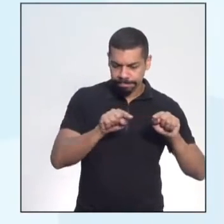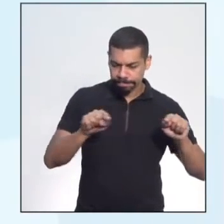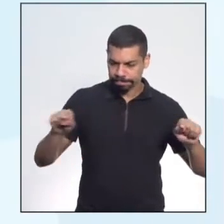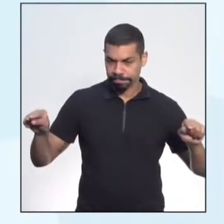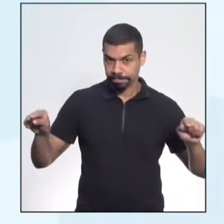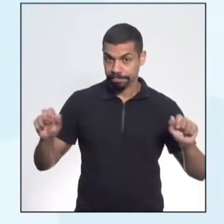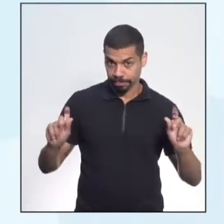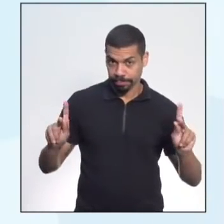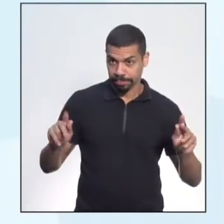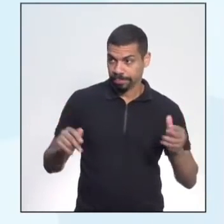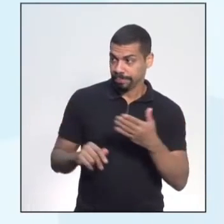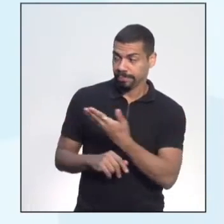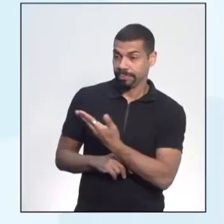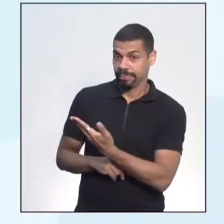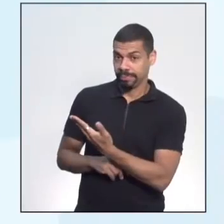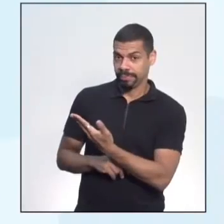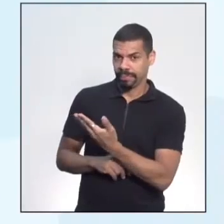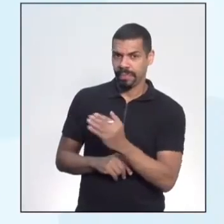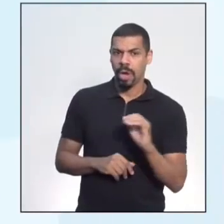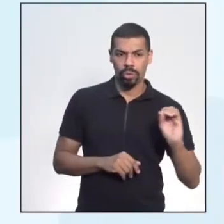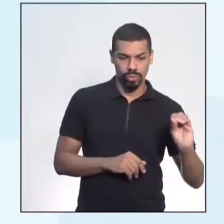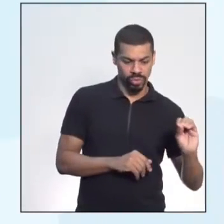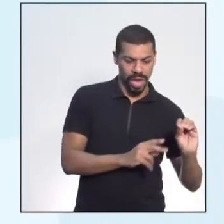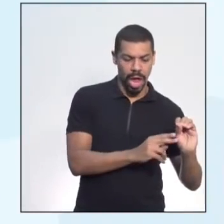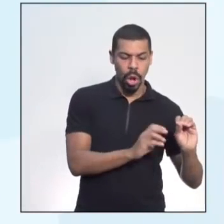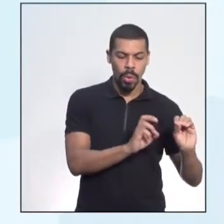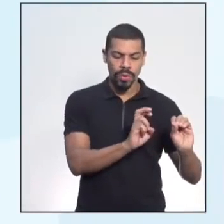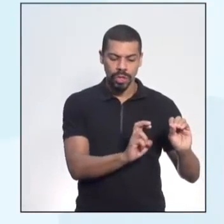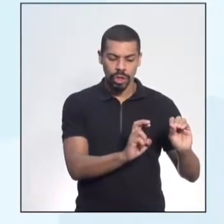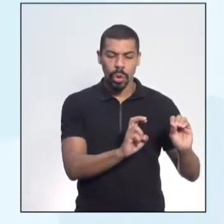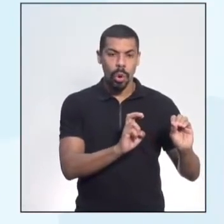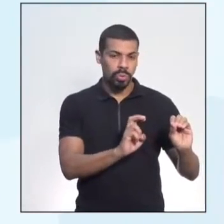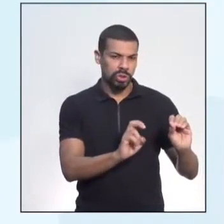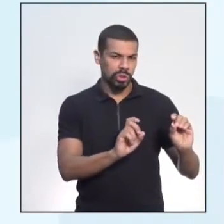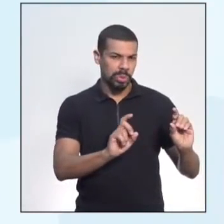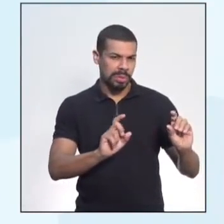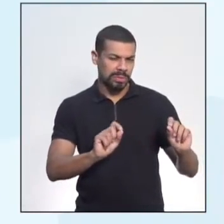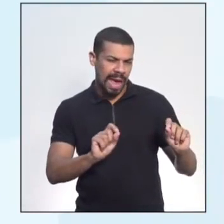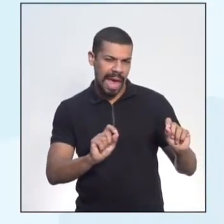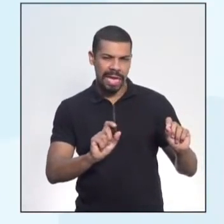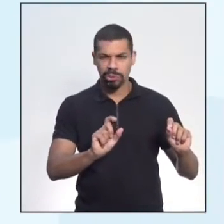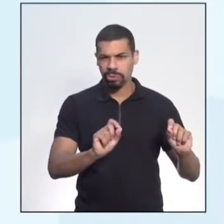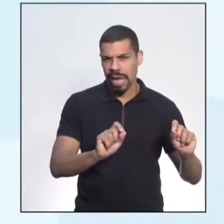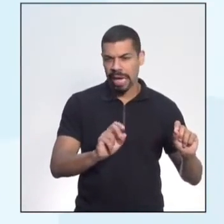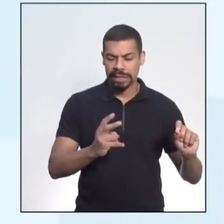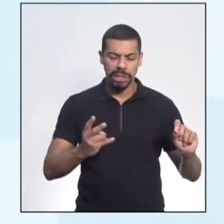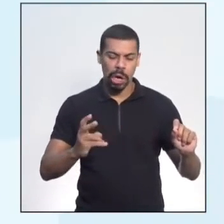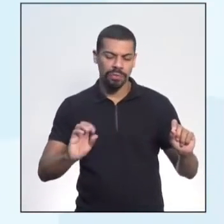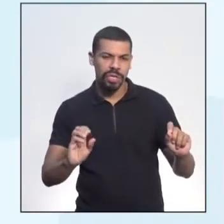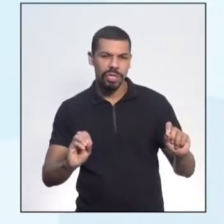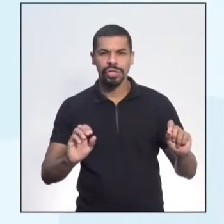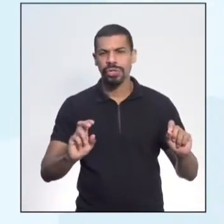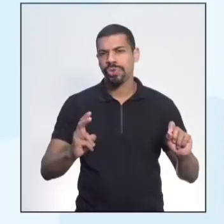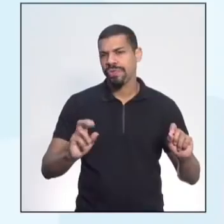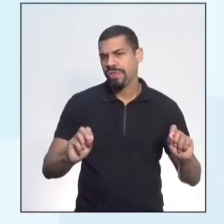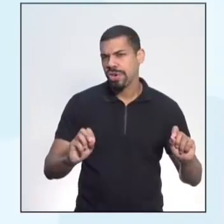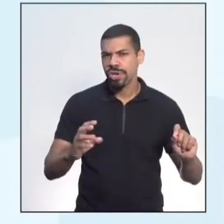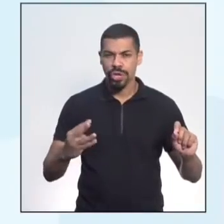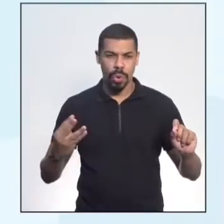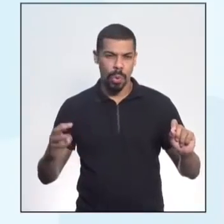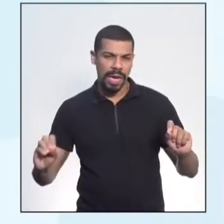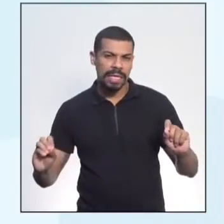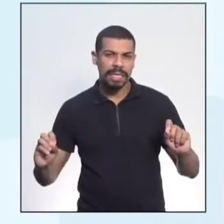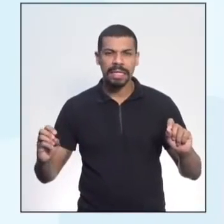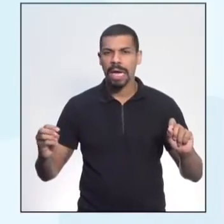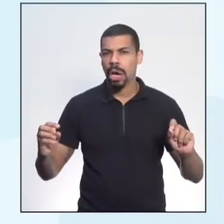de tempo. Então, do 0 até o 5 aconteceu uma coisa, do 5 até o 10, do 10 até o 20. Sim? Quando vai passando